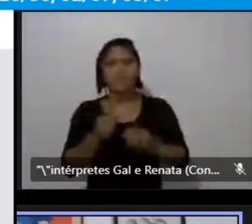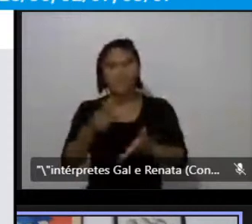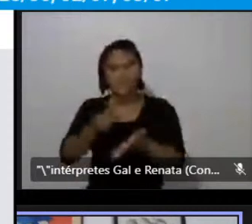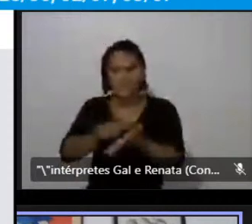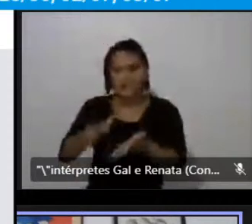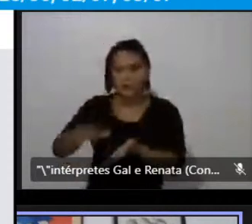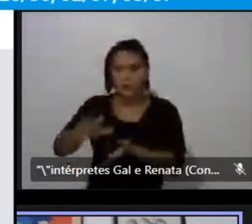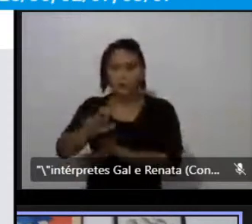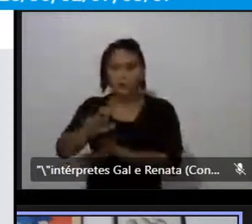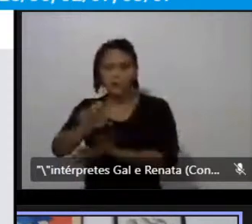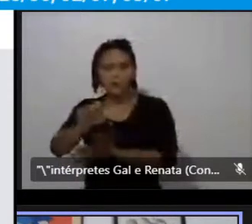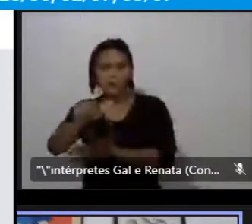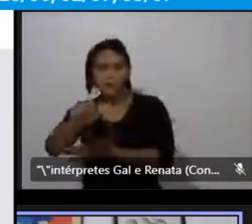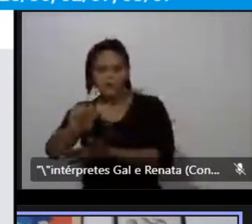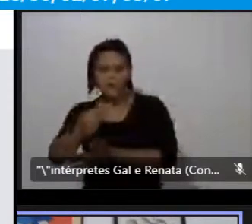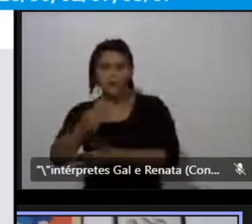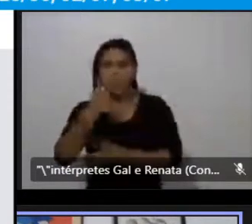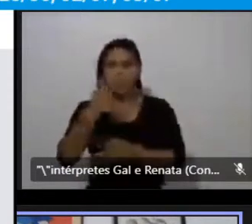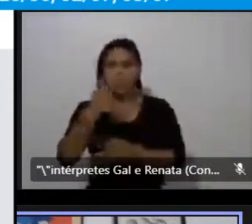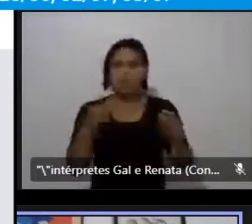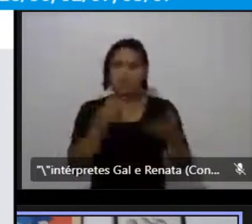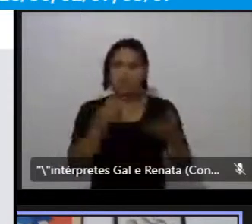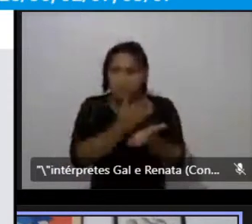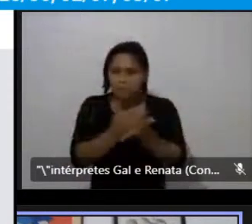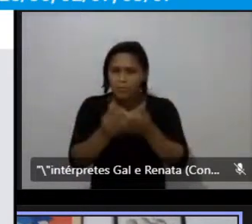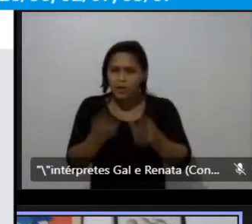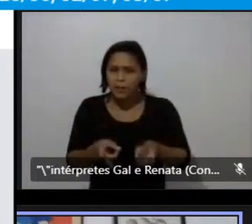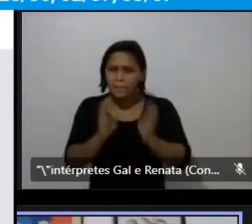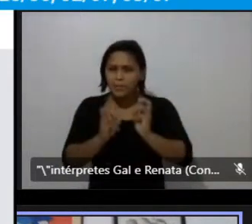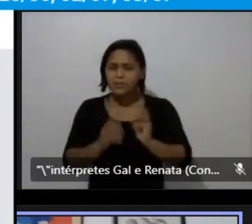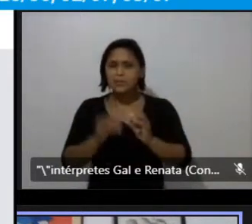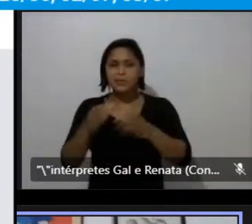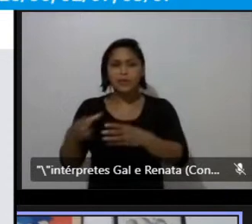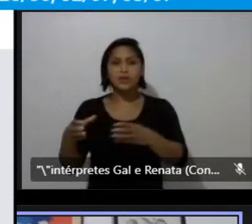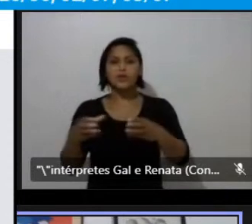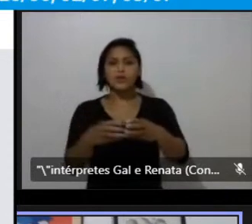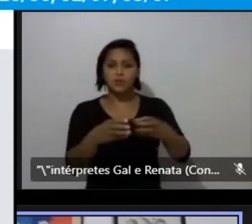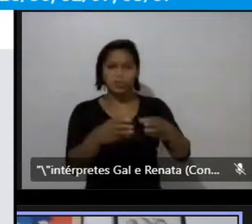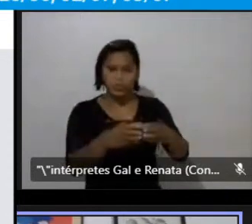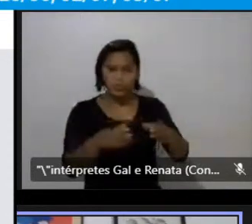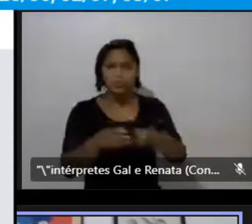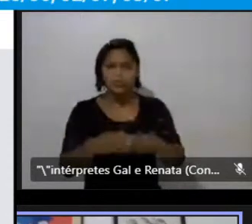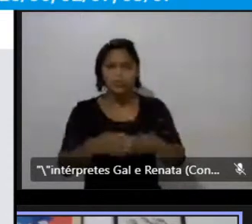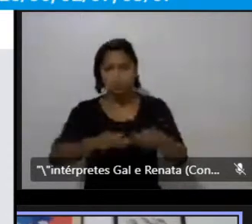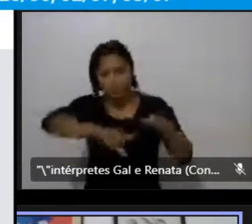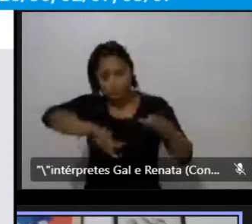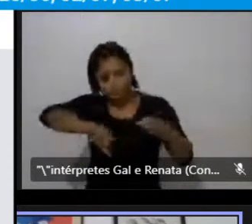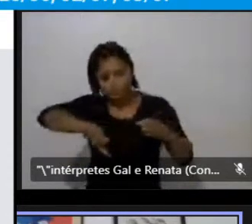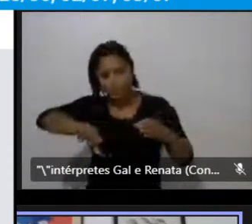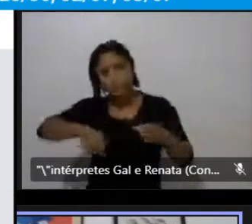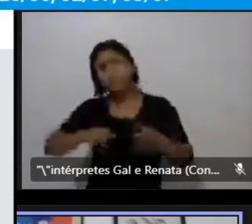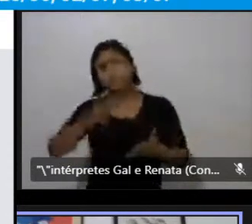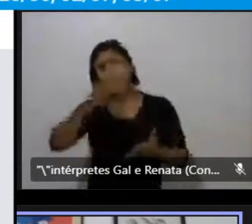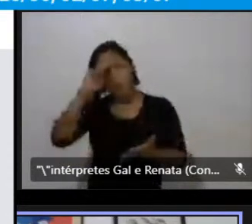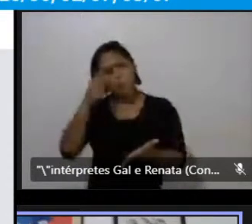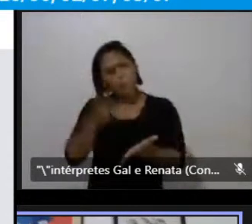Vale do Paraíba. E começaram a ver, né, que os coletivos, né, aquilo que, comprovando um pouco do que a gente estava discutindo, que